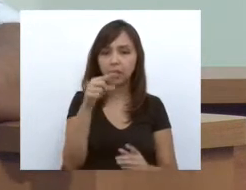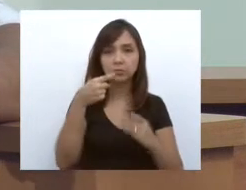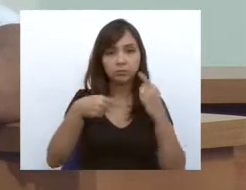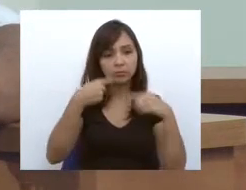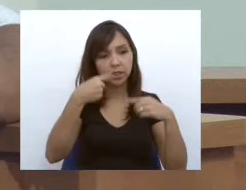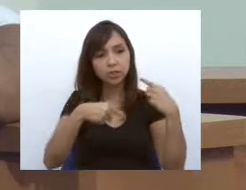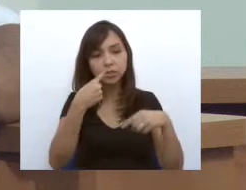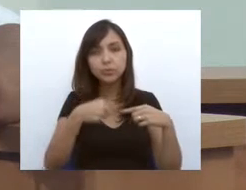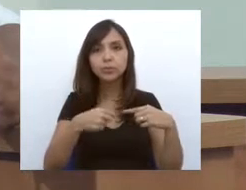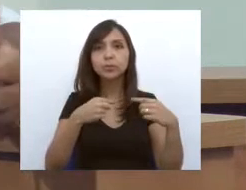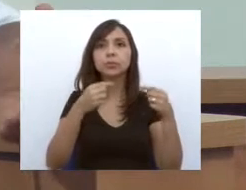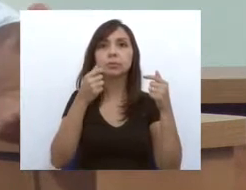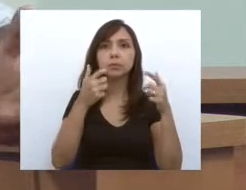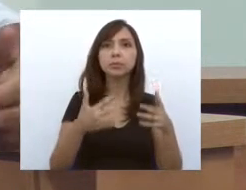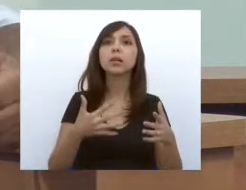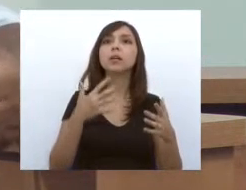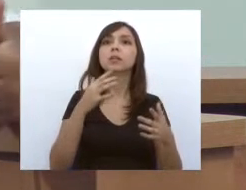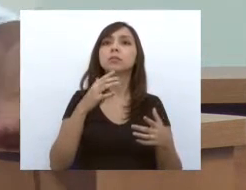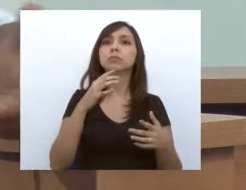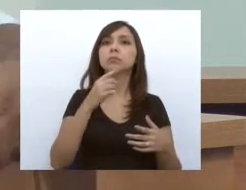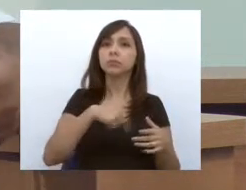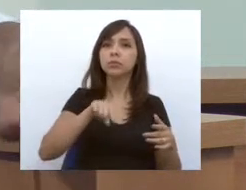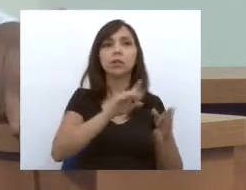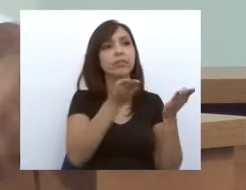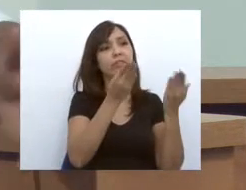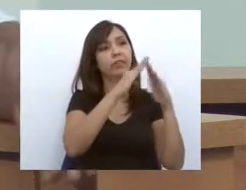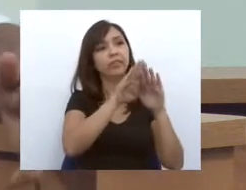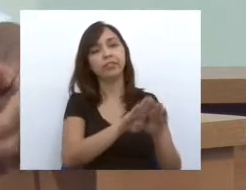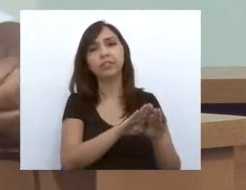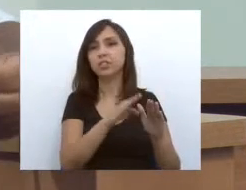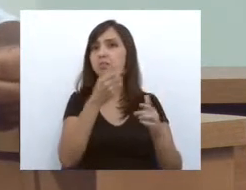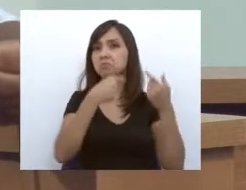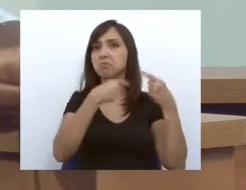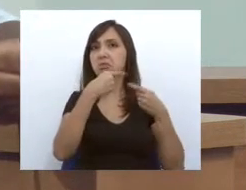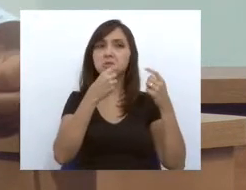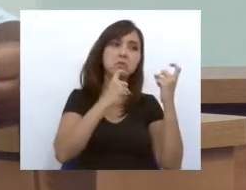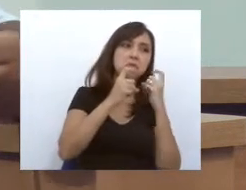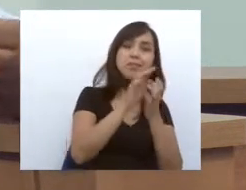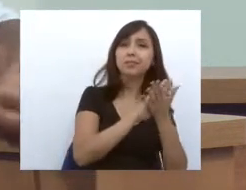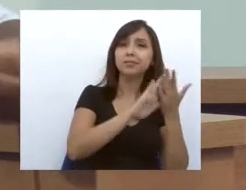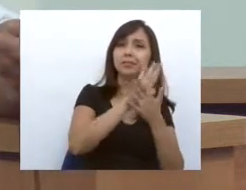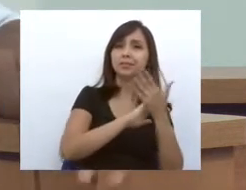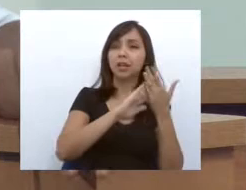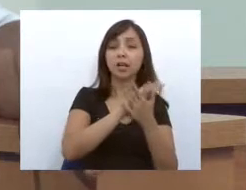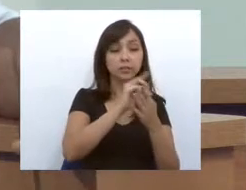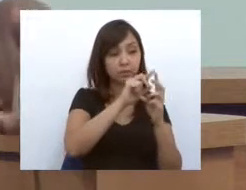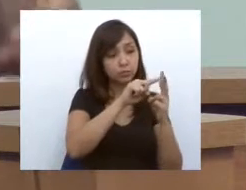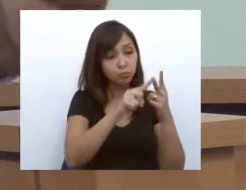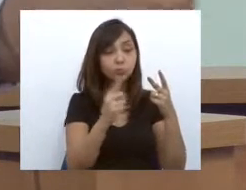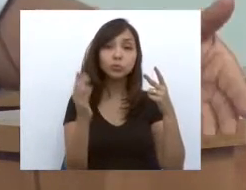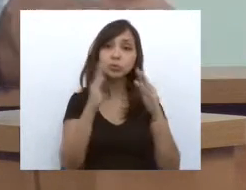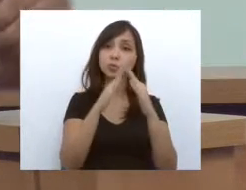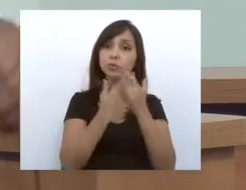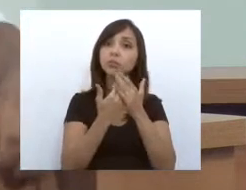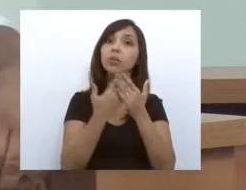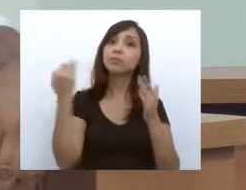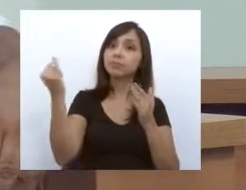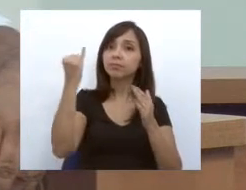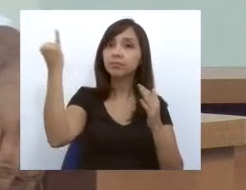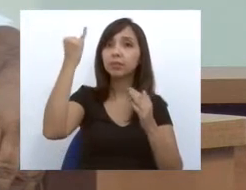com a categoria, vai fechar essas escolas de extrema importância para a